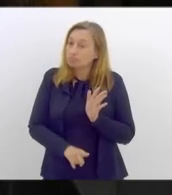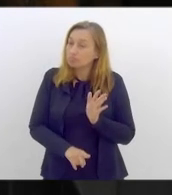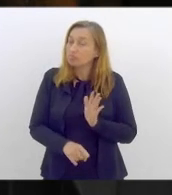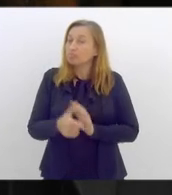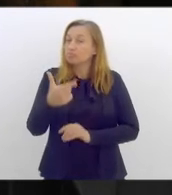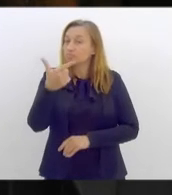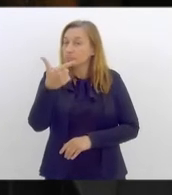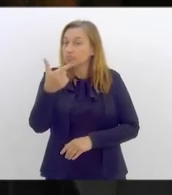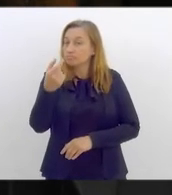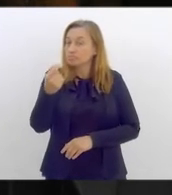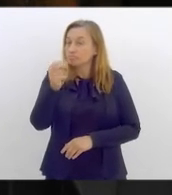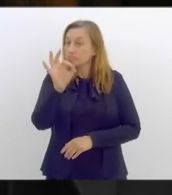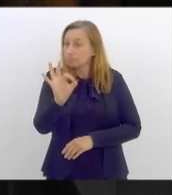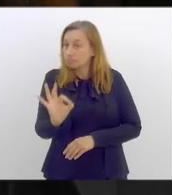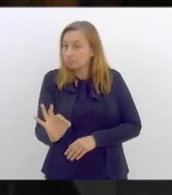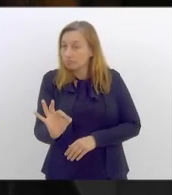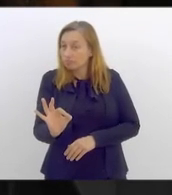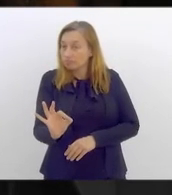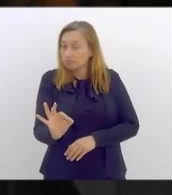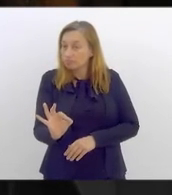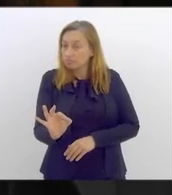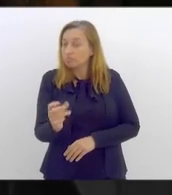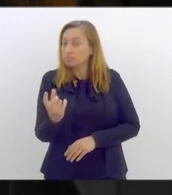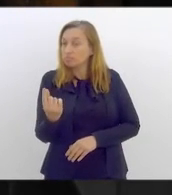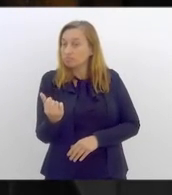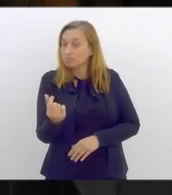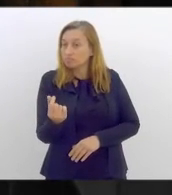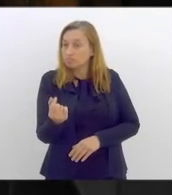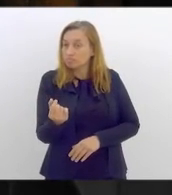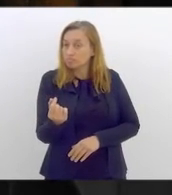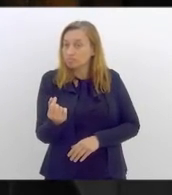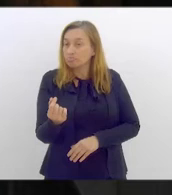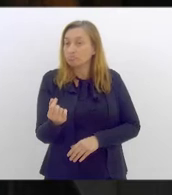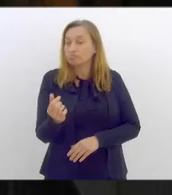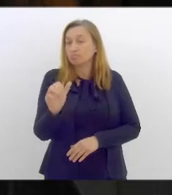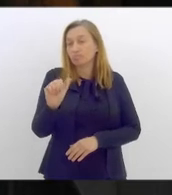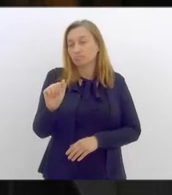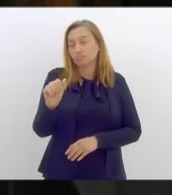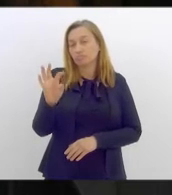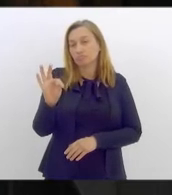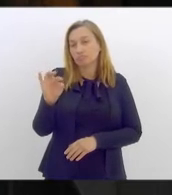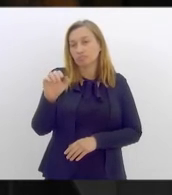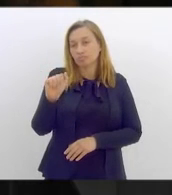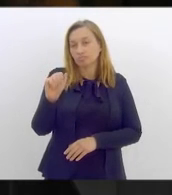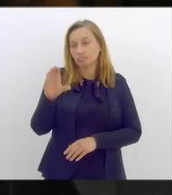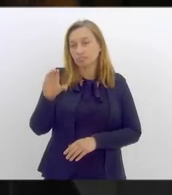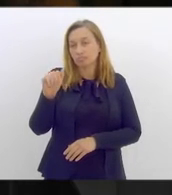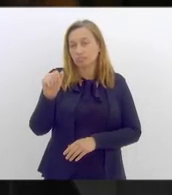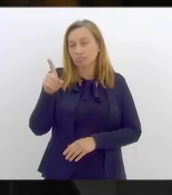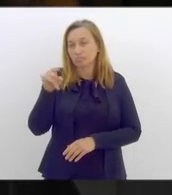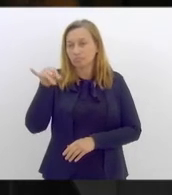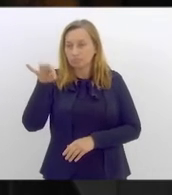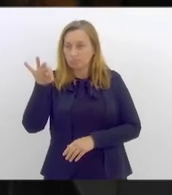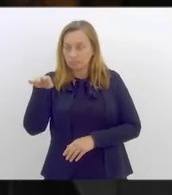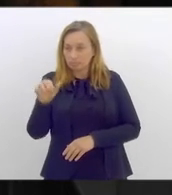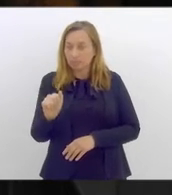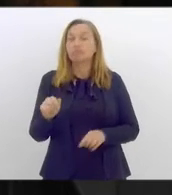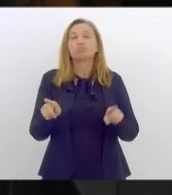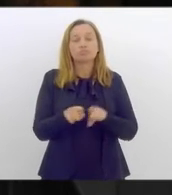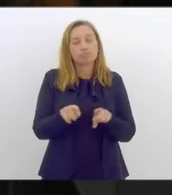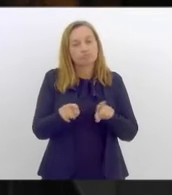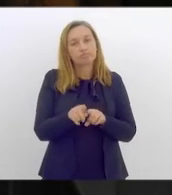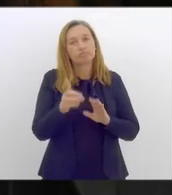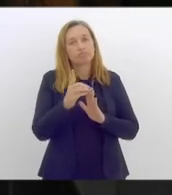20% alíquota dos Atacadistas também por decreto